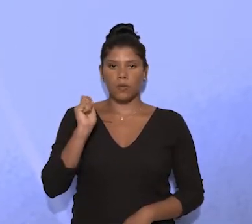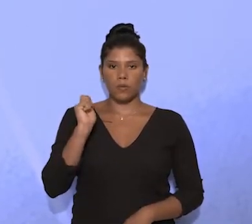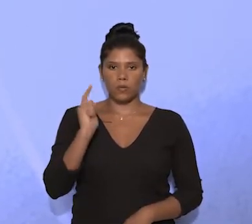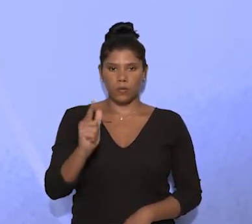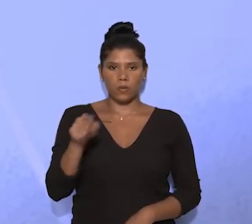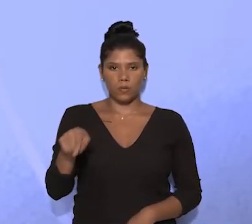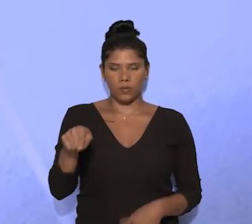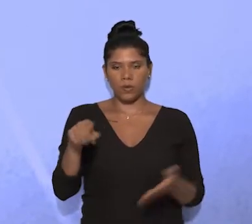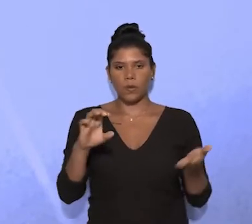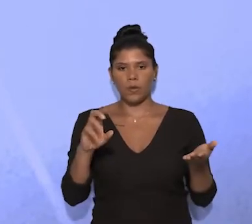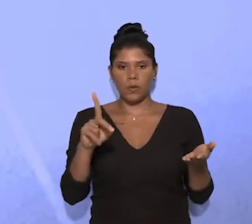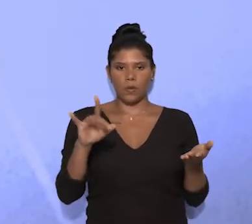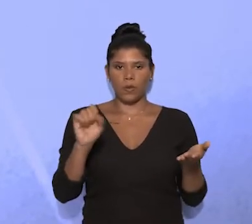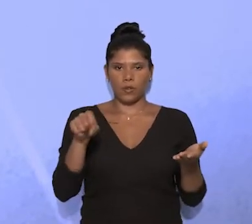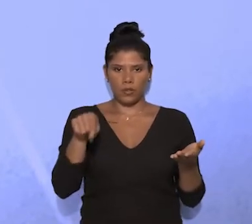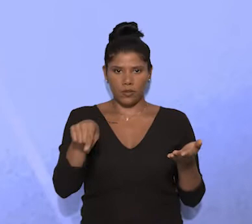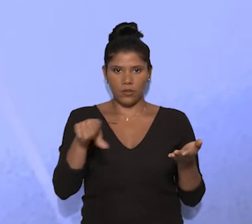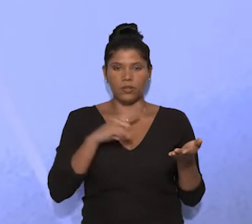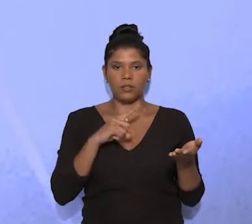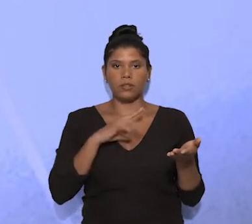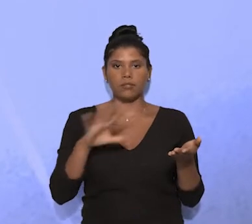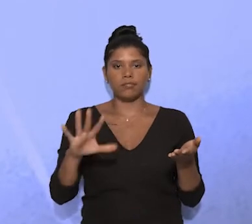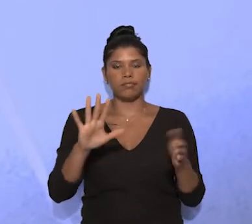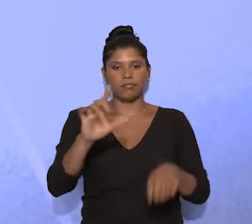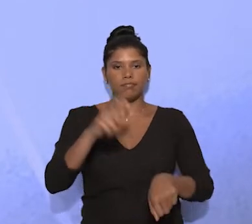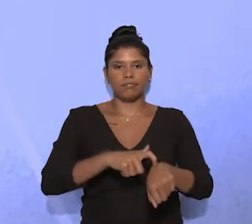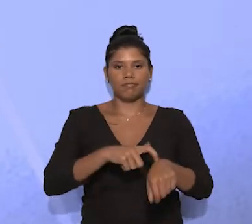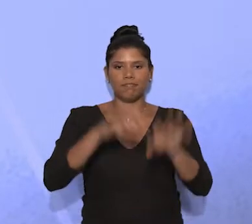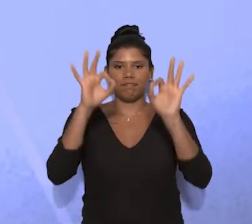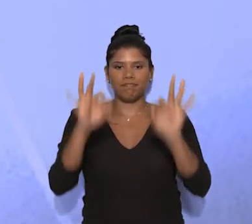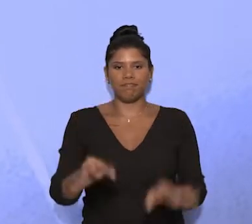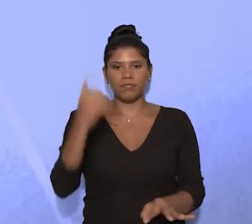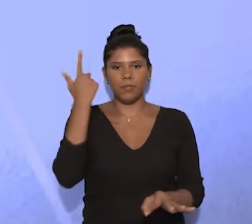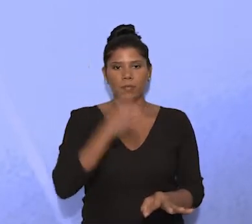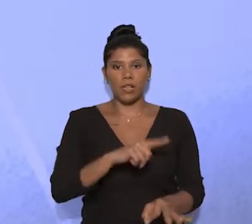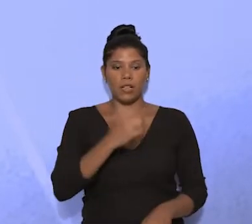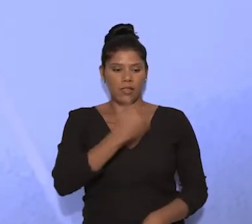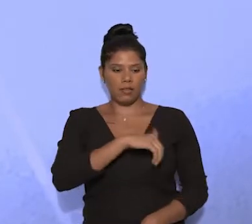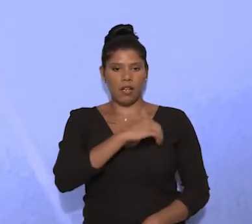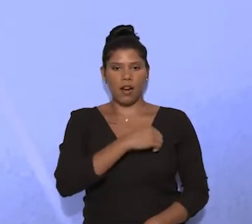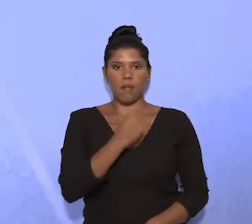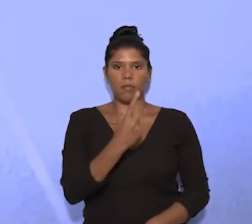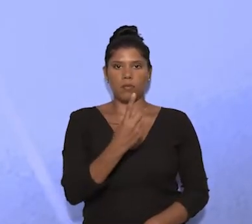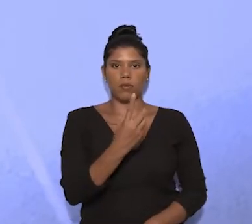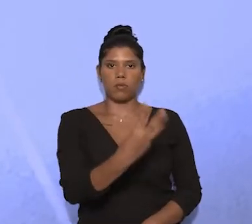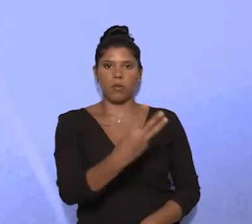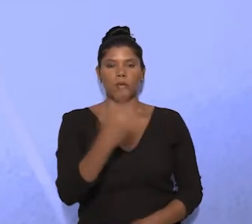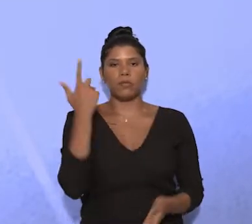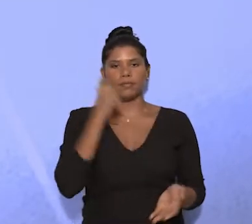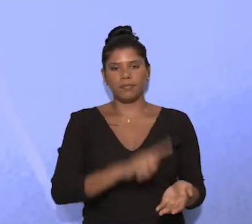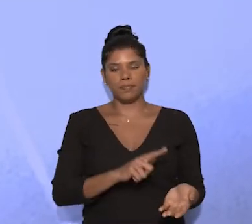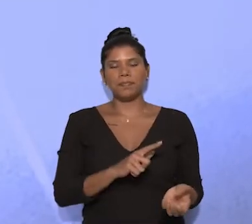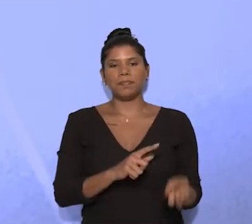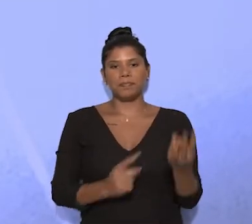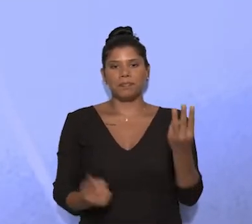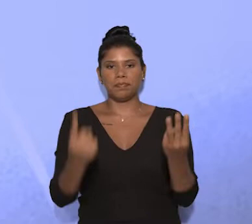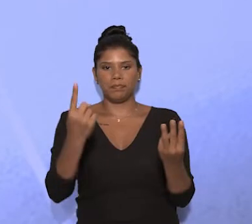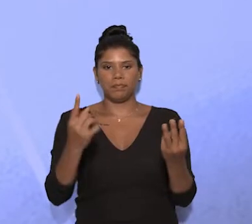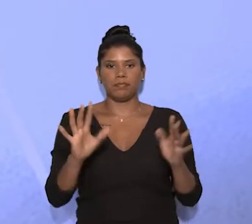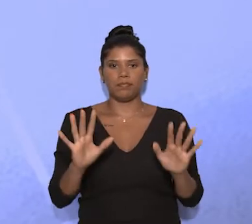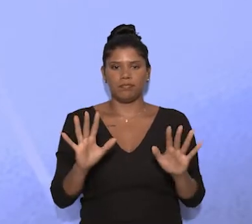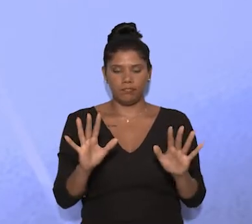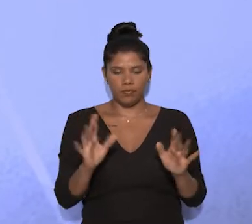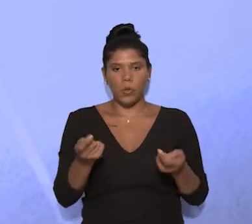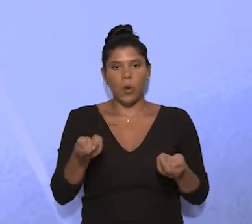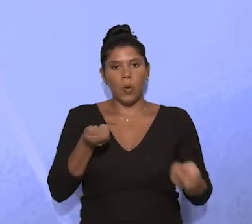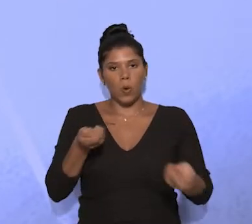não, foi um belo gol, mas ele veio na hora certa, porque ele estancou aquela tensão que poderia se instalar no time